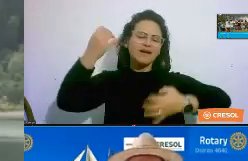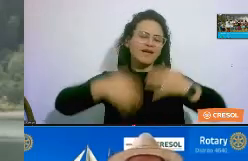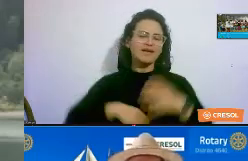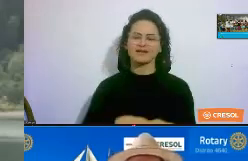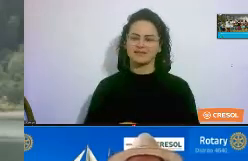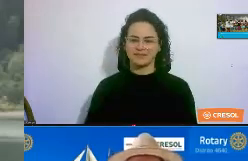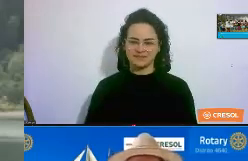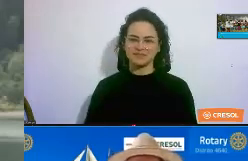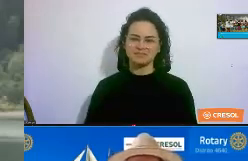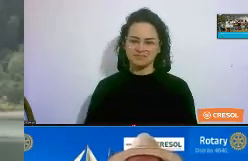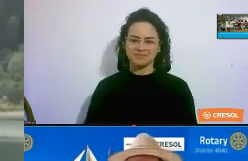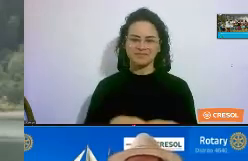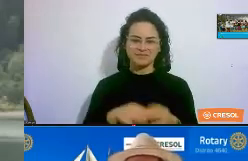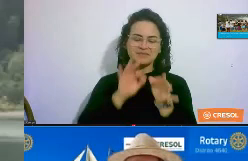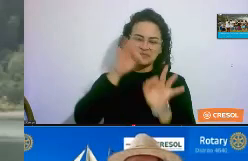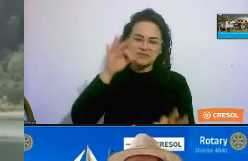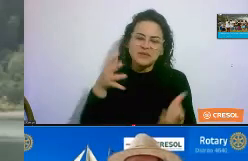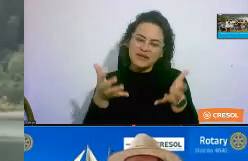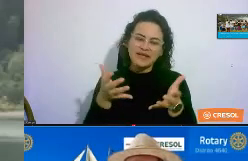também,